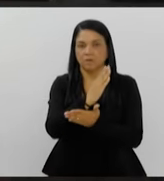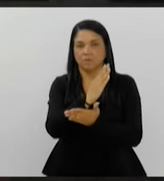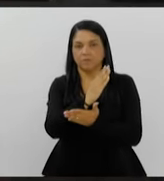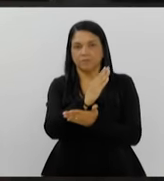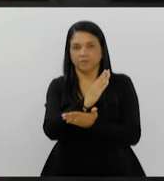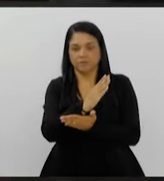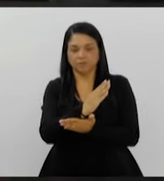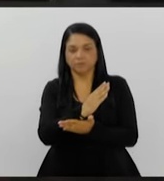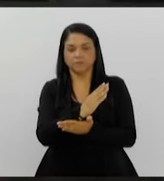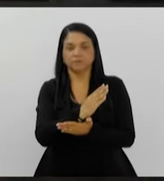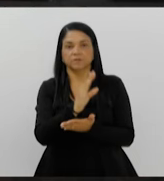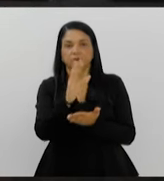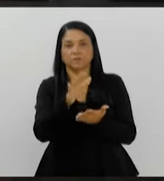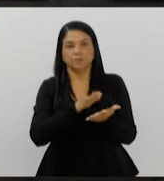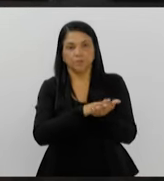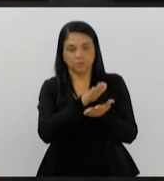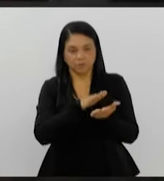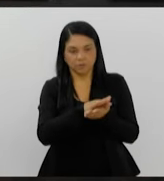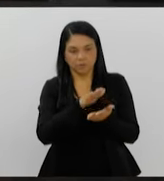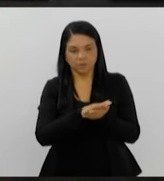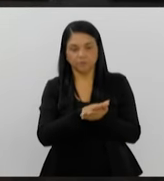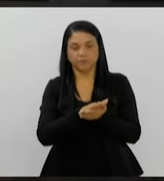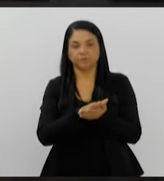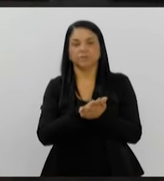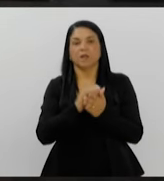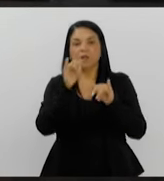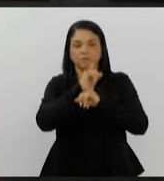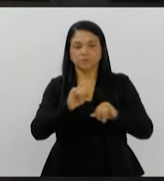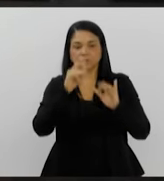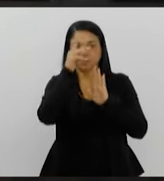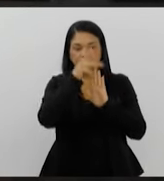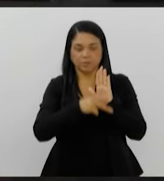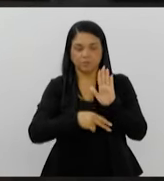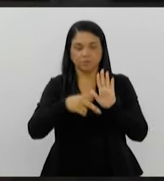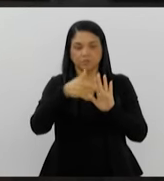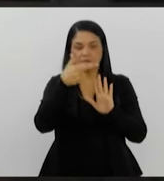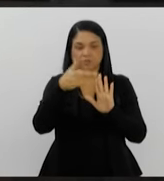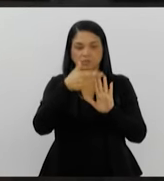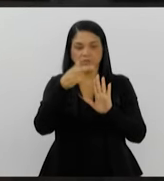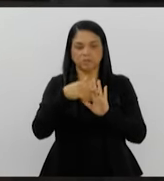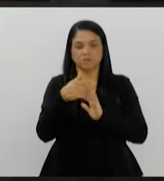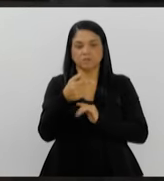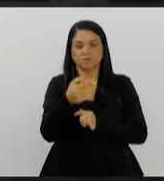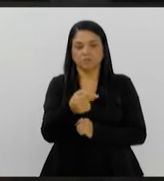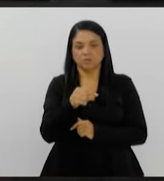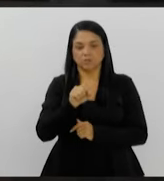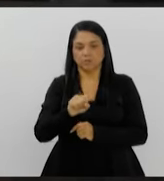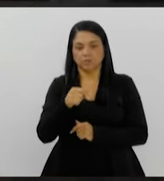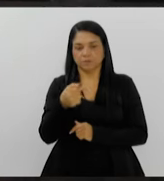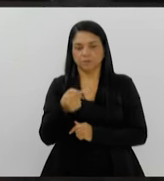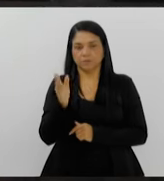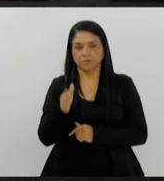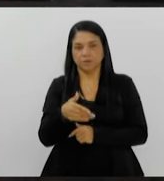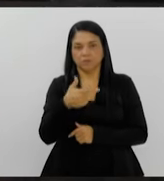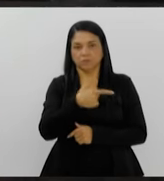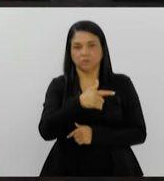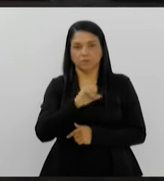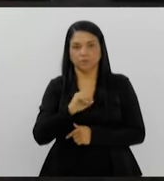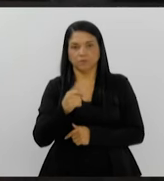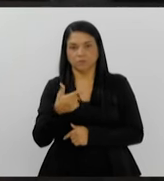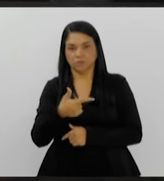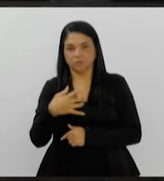estão aprovado vai a promulgação anuncio projeto de resolução número 787 de